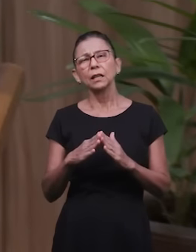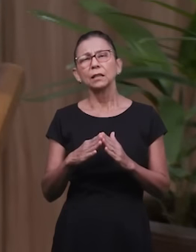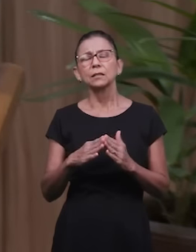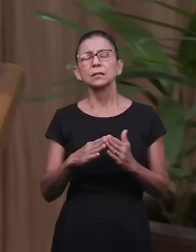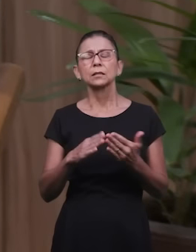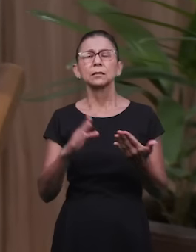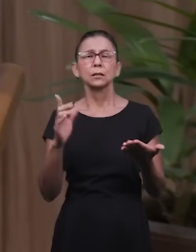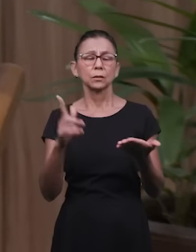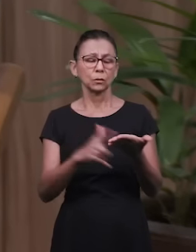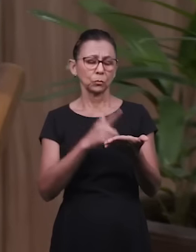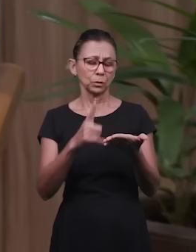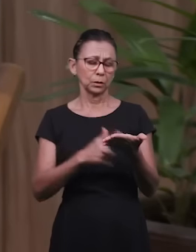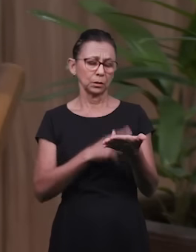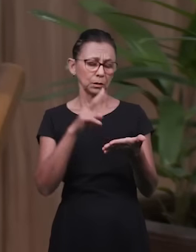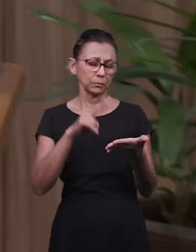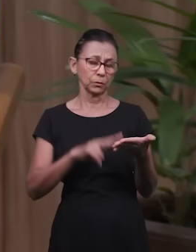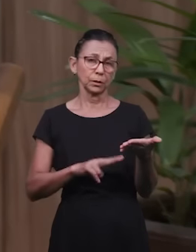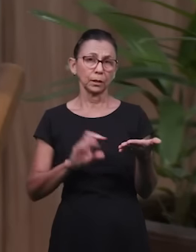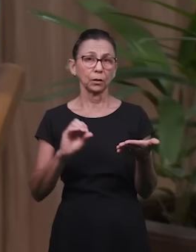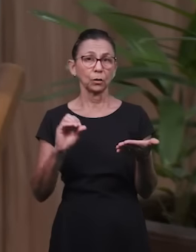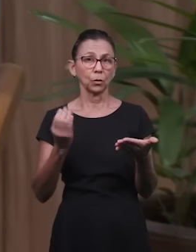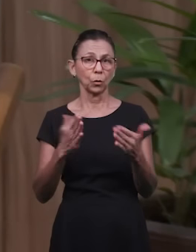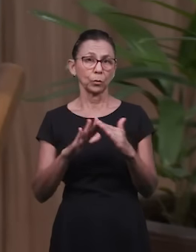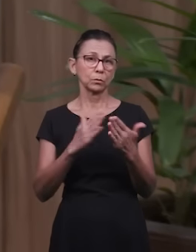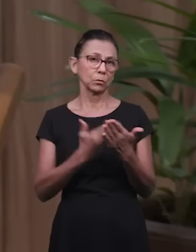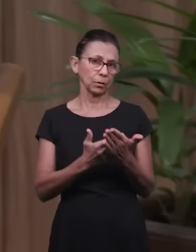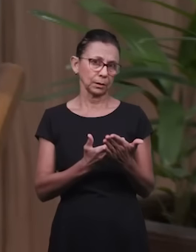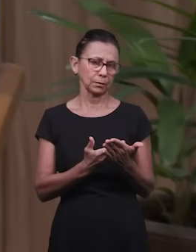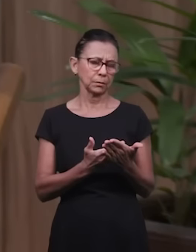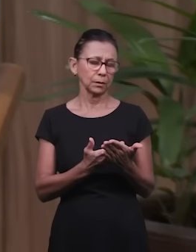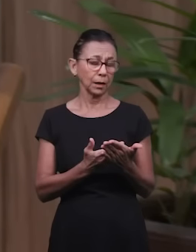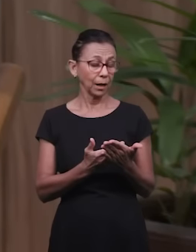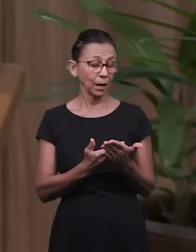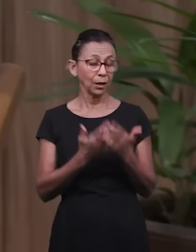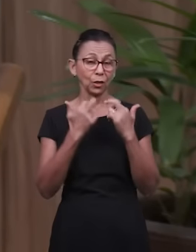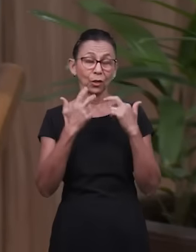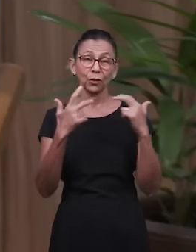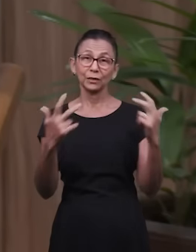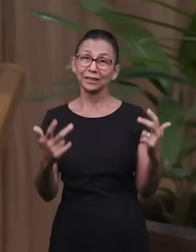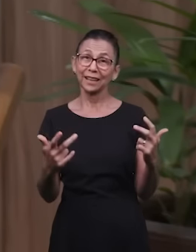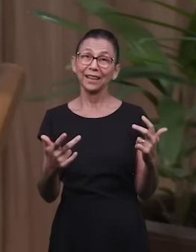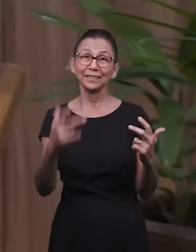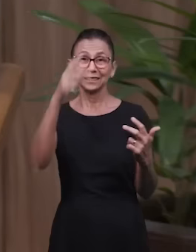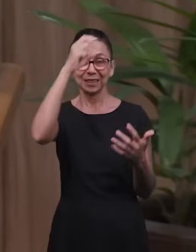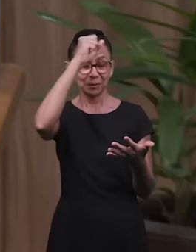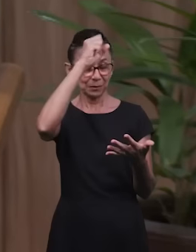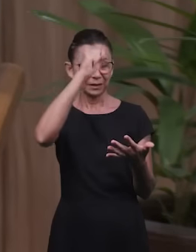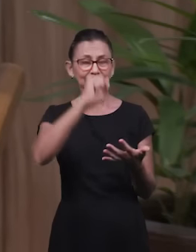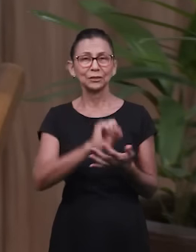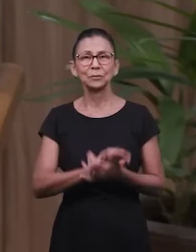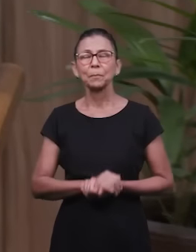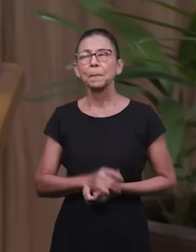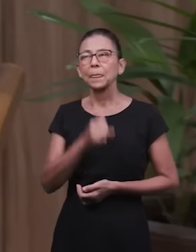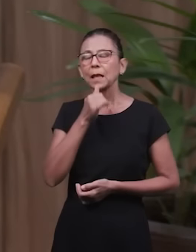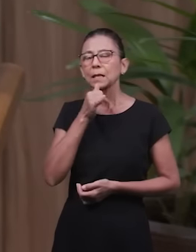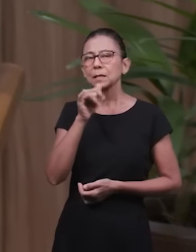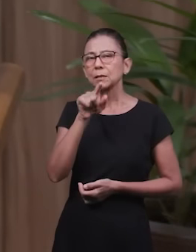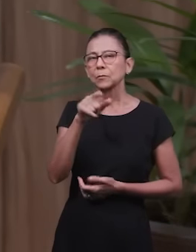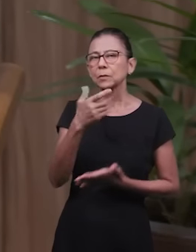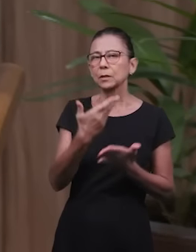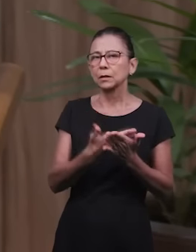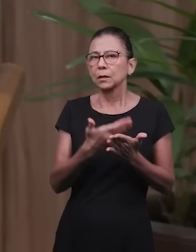lê um livro em casa ou na escola, a gente descobre muitas coisas novas. Por exemplo, quando você